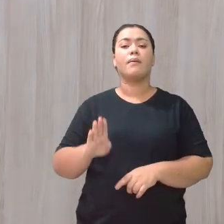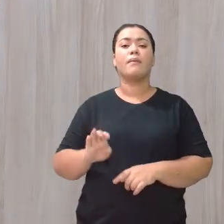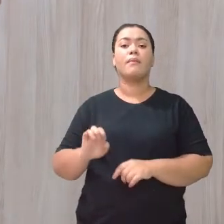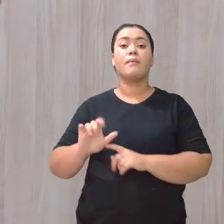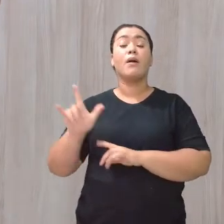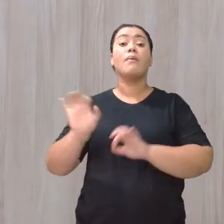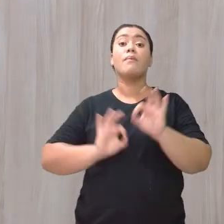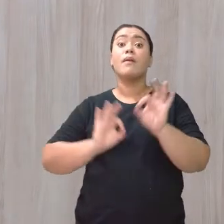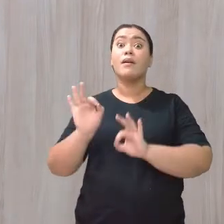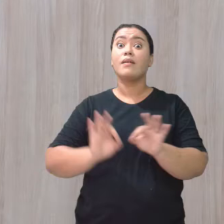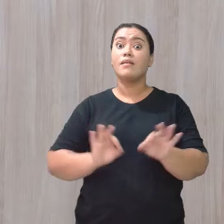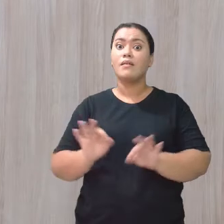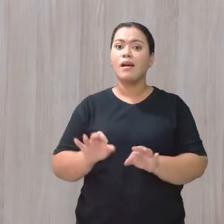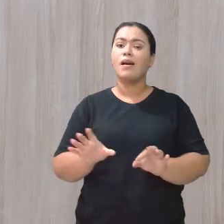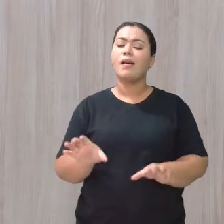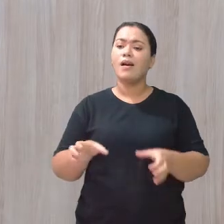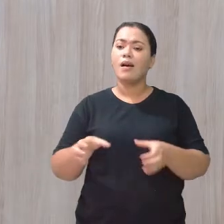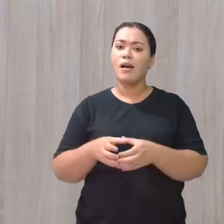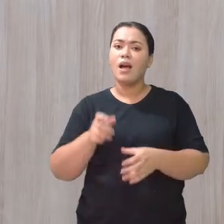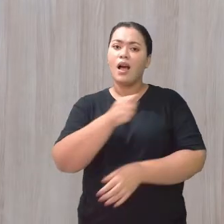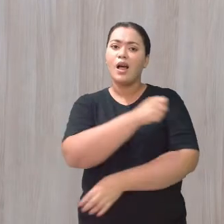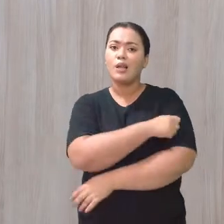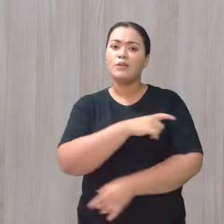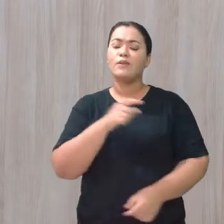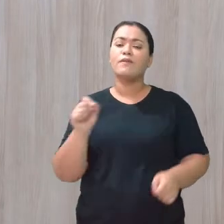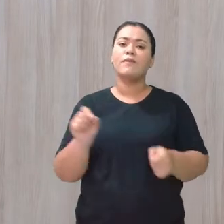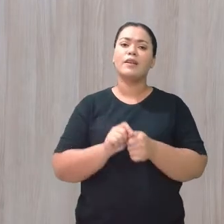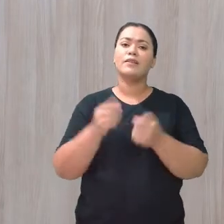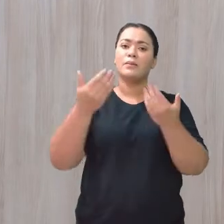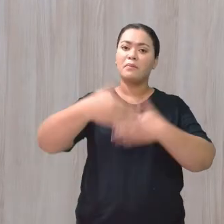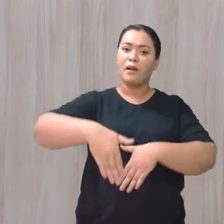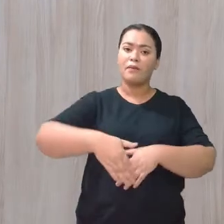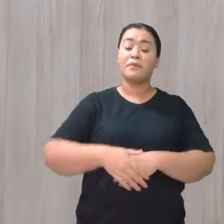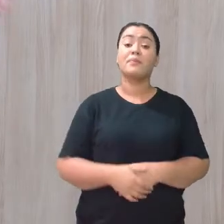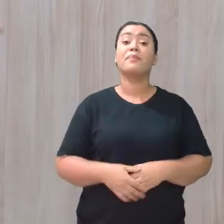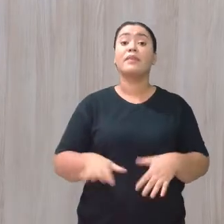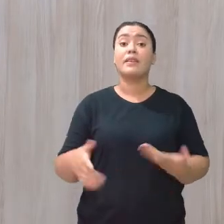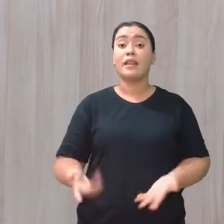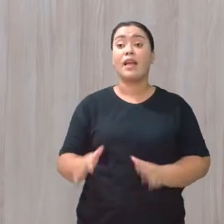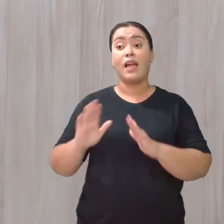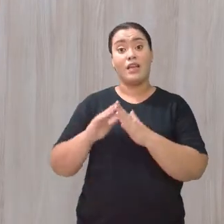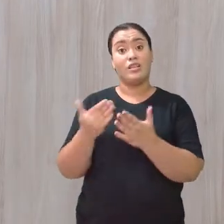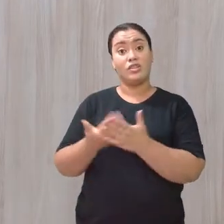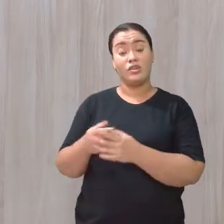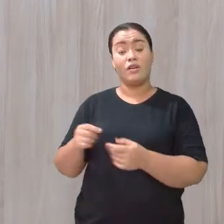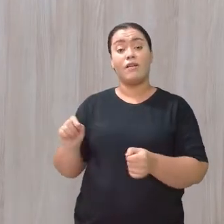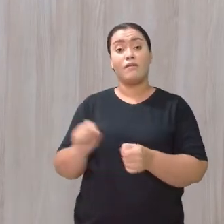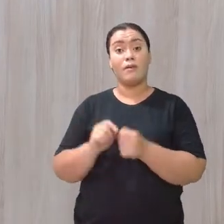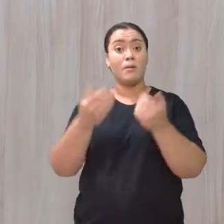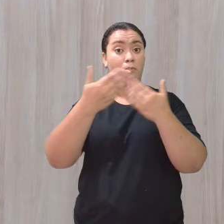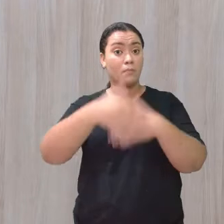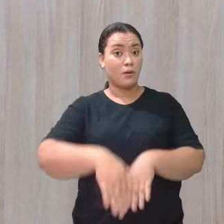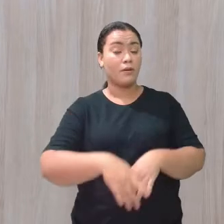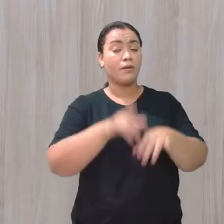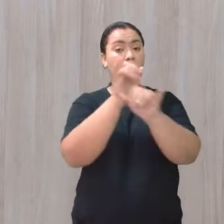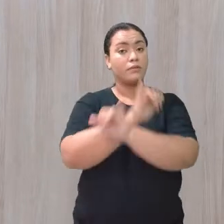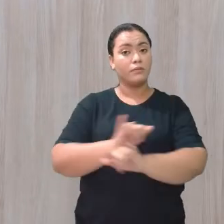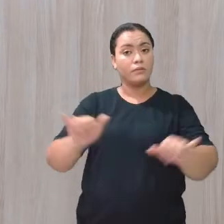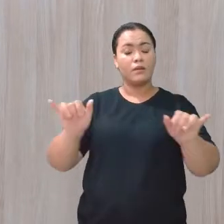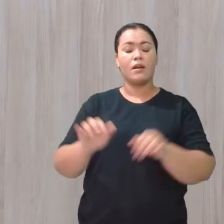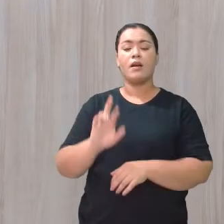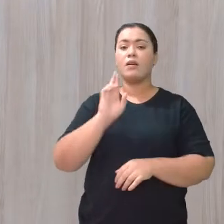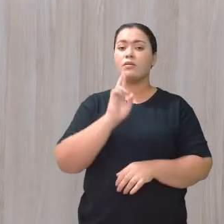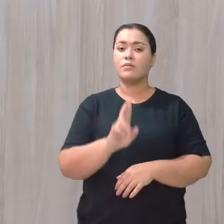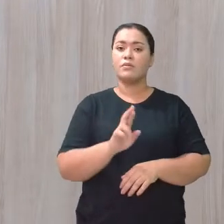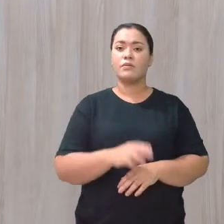alunas para esta prova e aí a escola aplica a prova, né, professora, e publica os